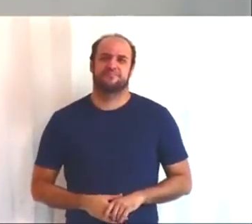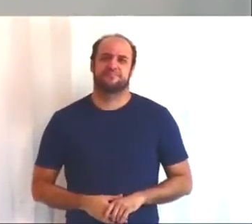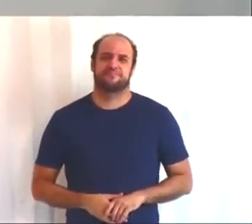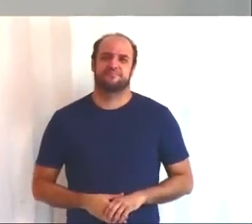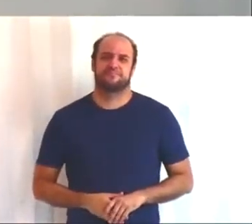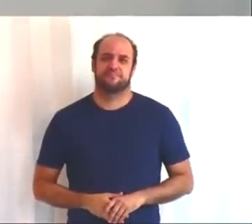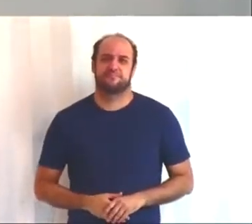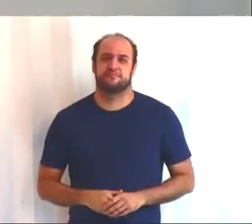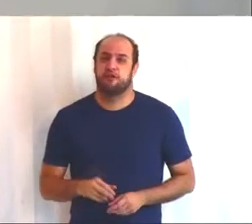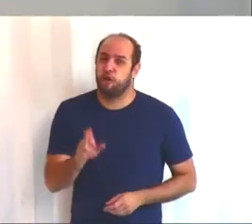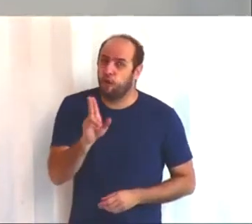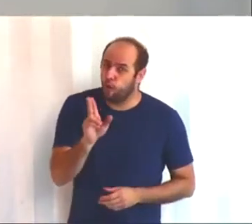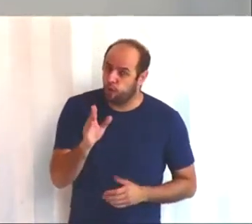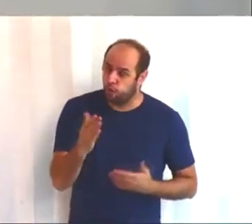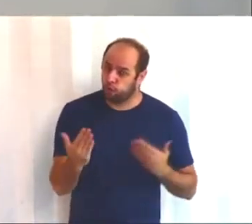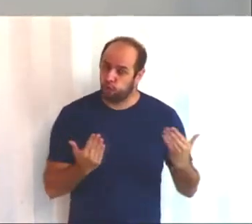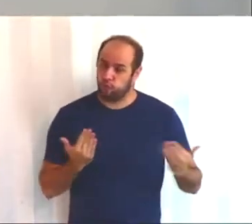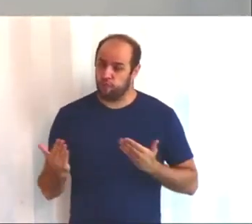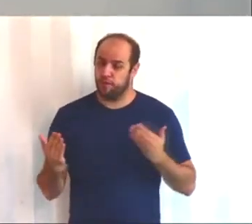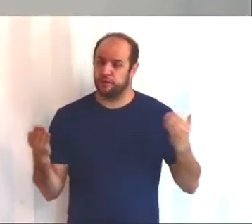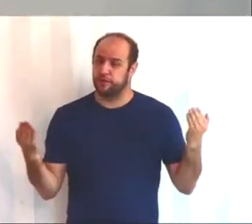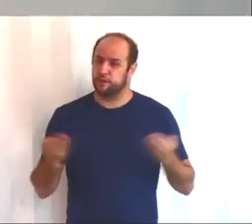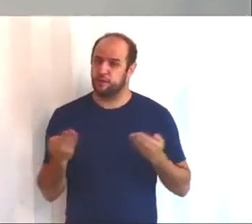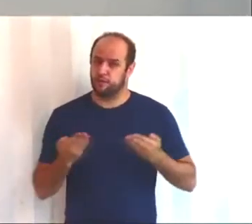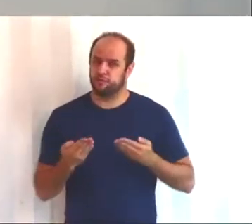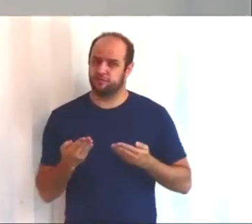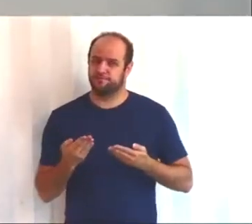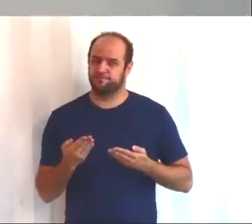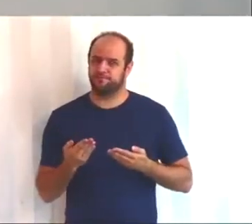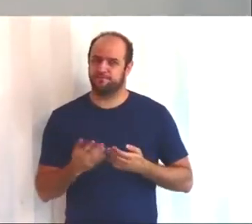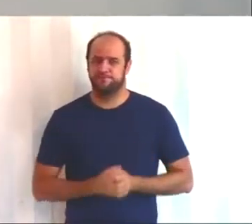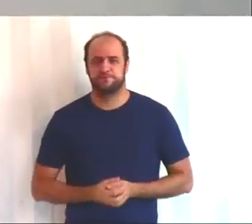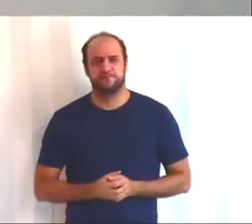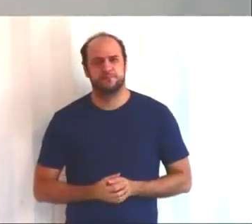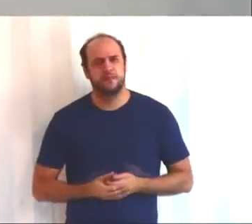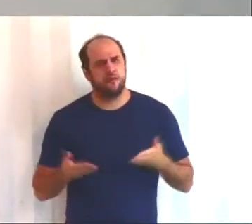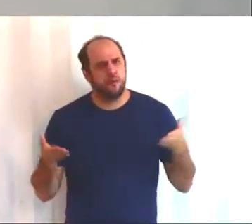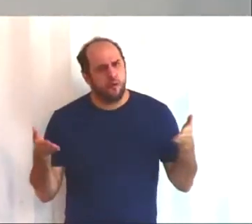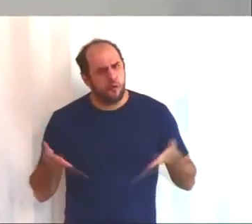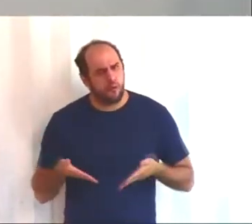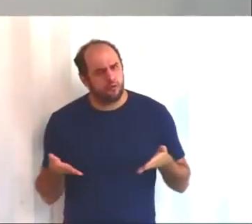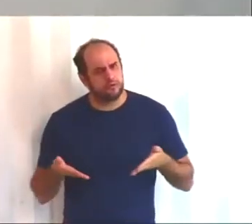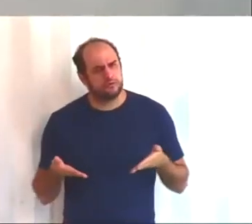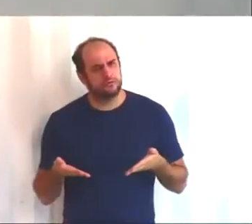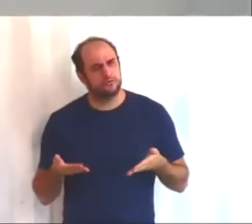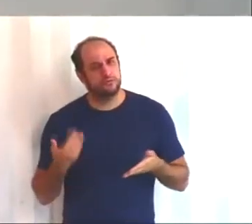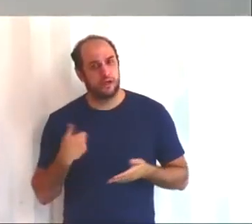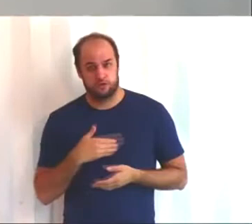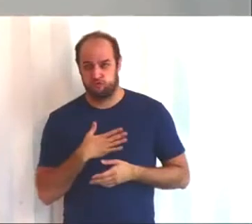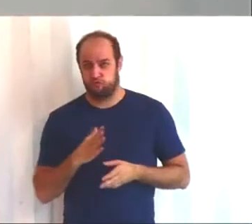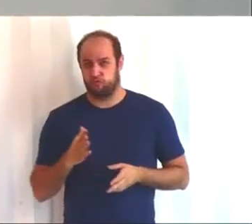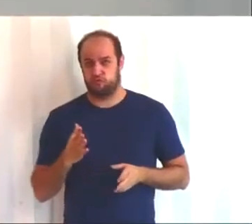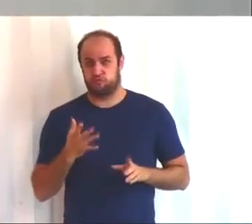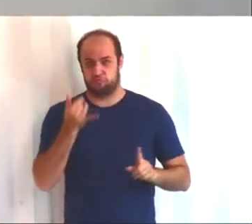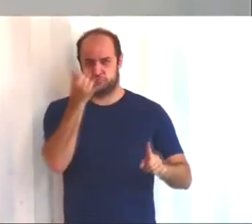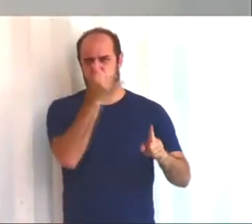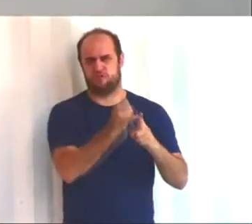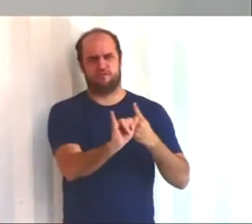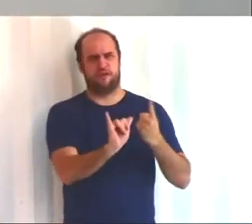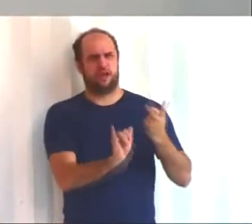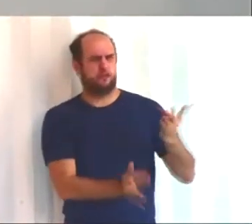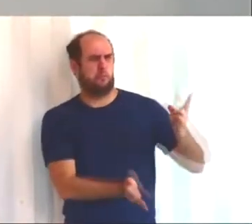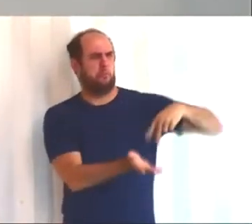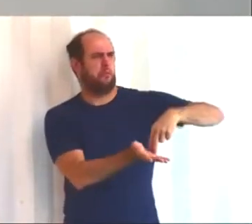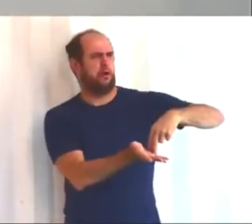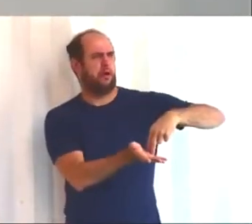Isso tem aplicação para os nossos dias. Meus irmãos, nos dias atuais, nós não temos um profeta ou outro profeta se levantando